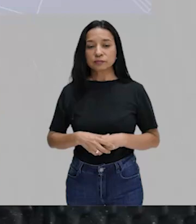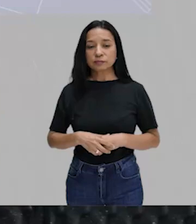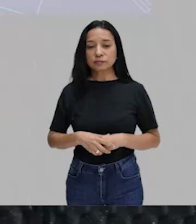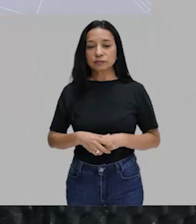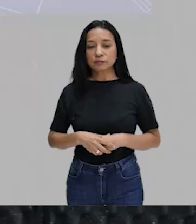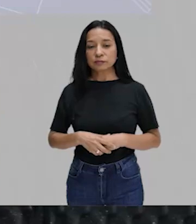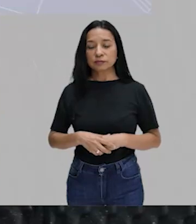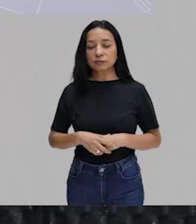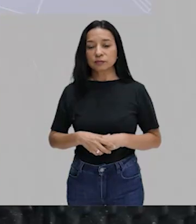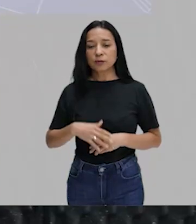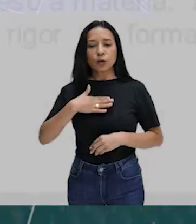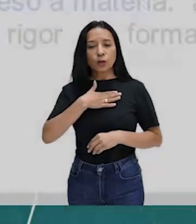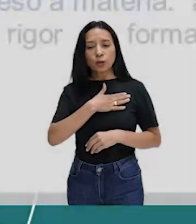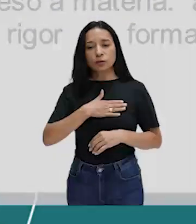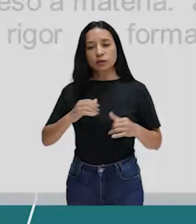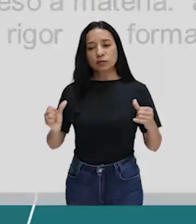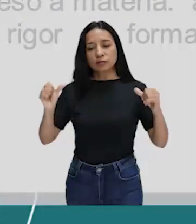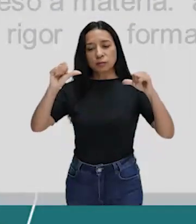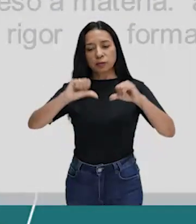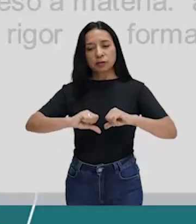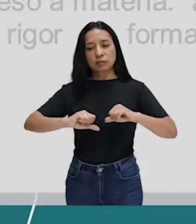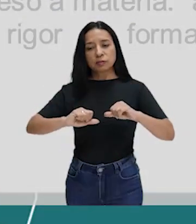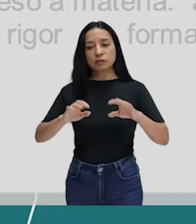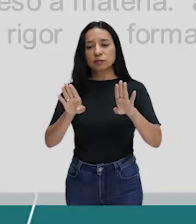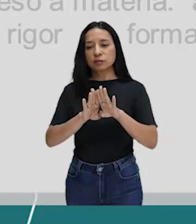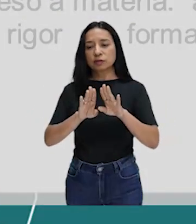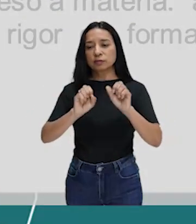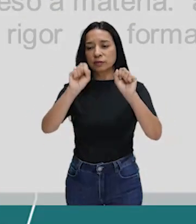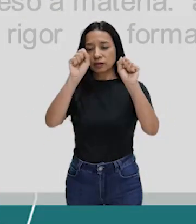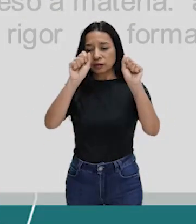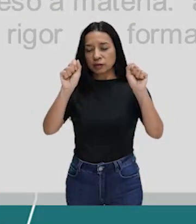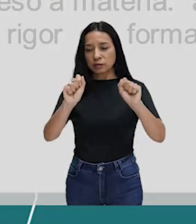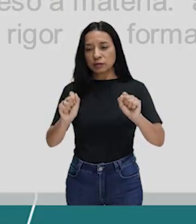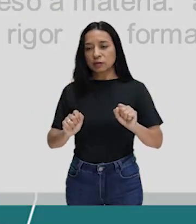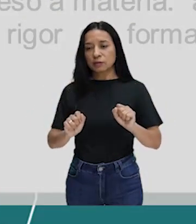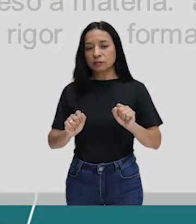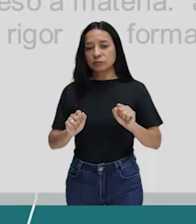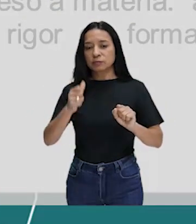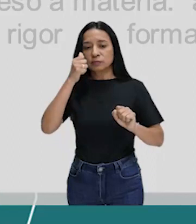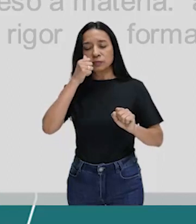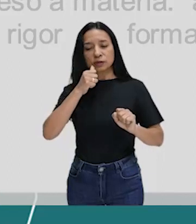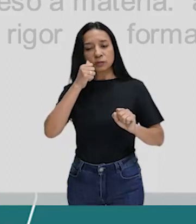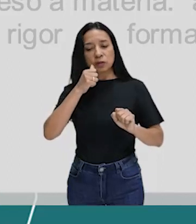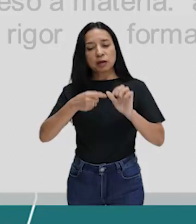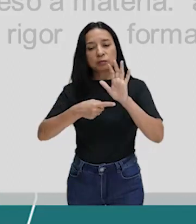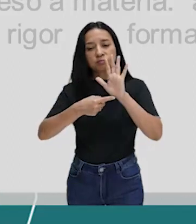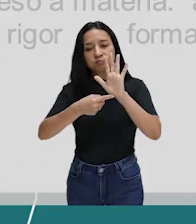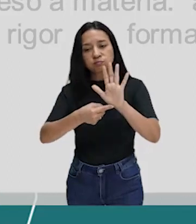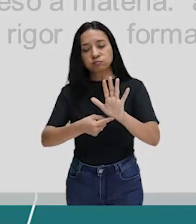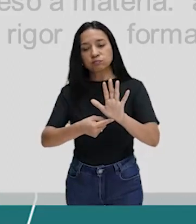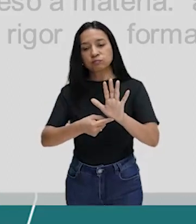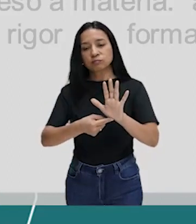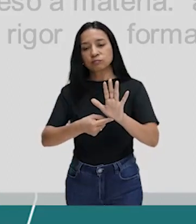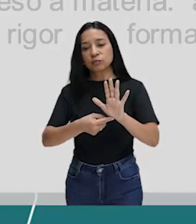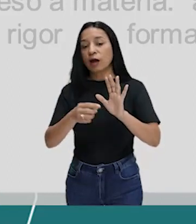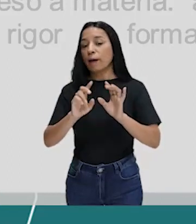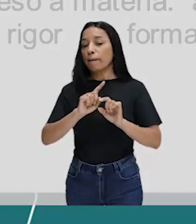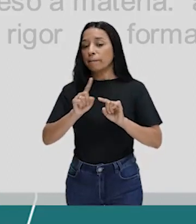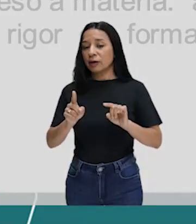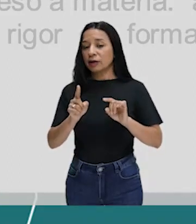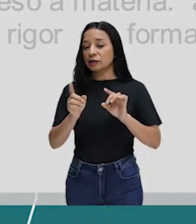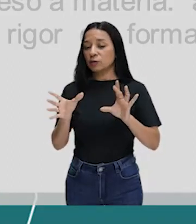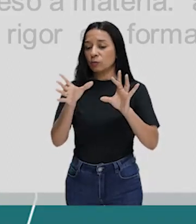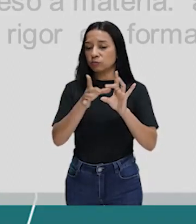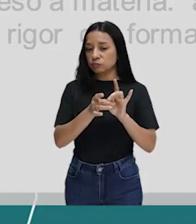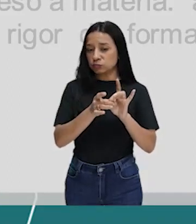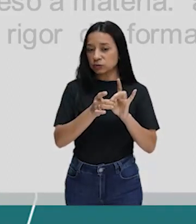Tendência ao pessimismo e ao sensualismo, sobretudo das mulheres, sem se desprender da objetividade, como no parnasiano francês.